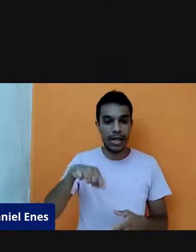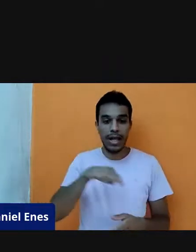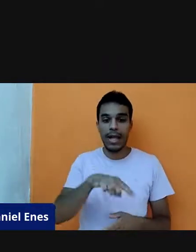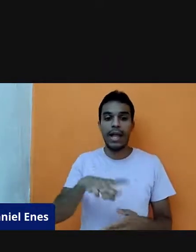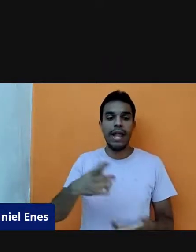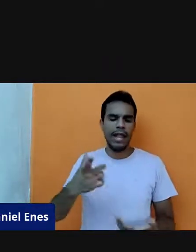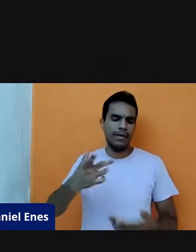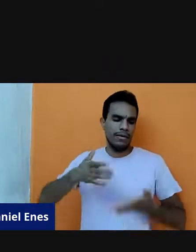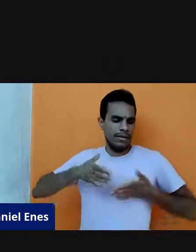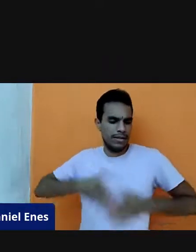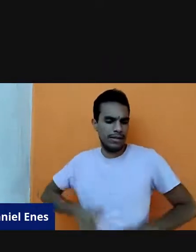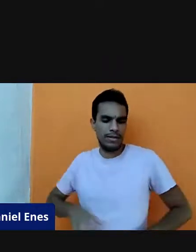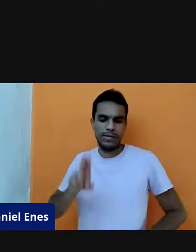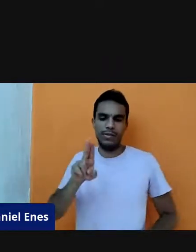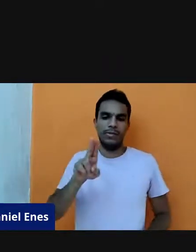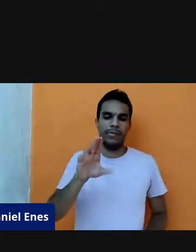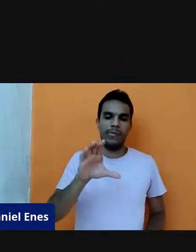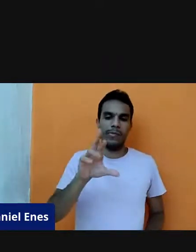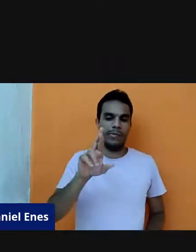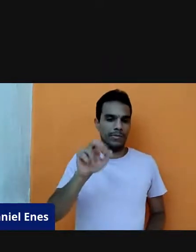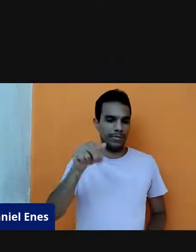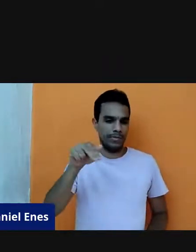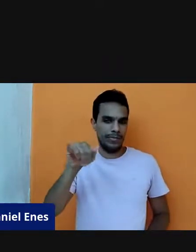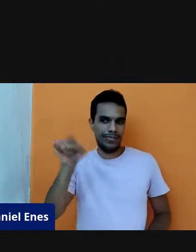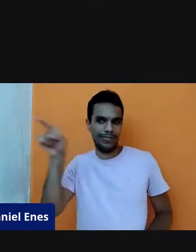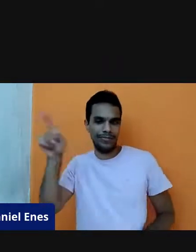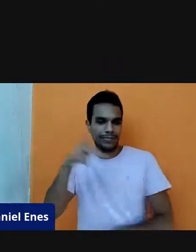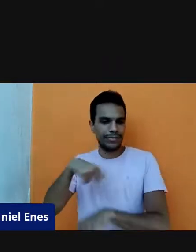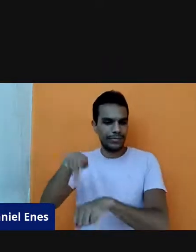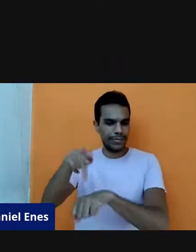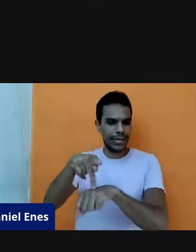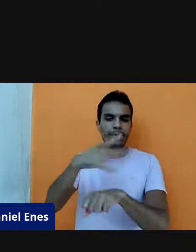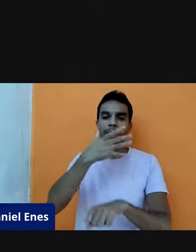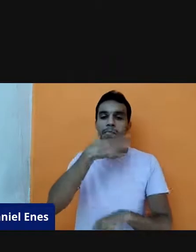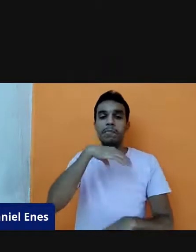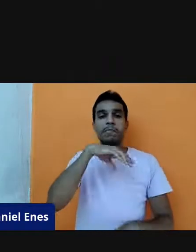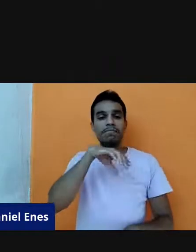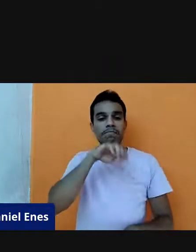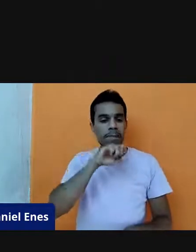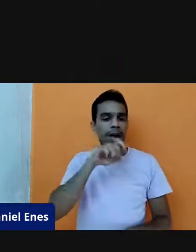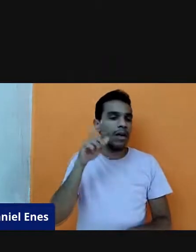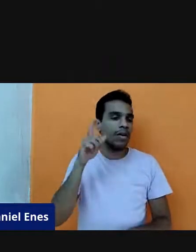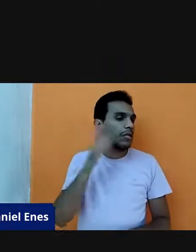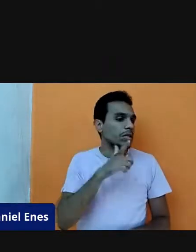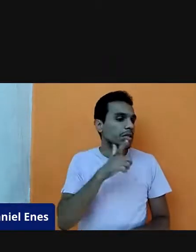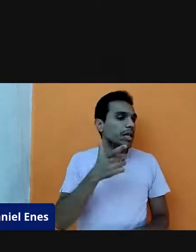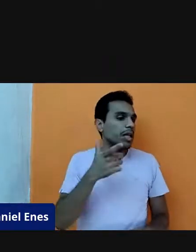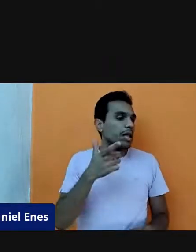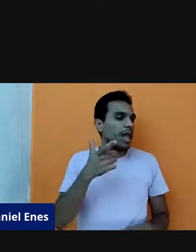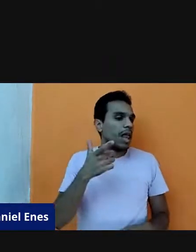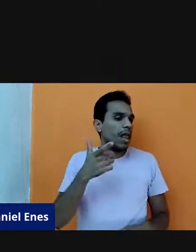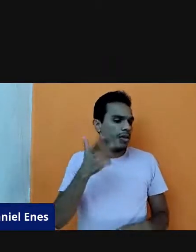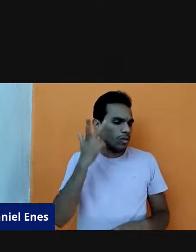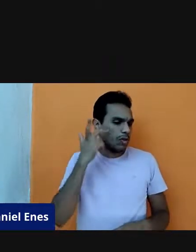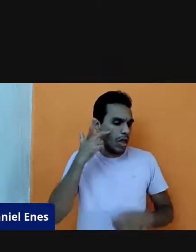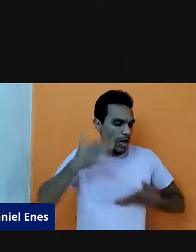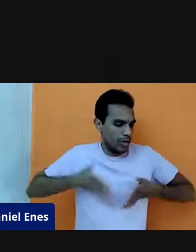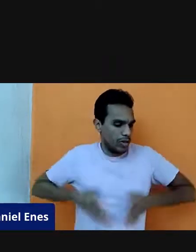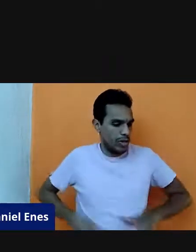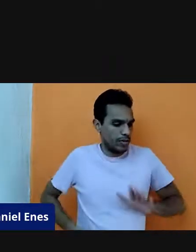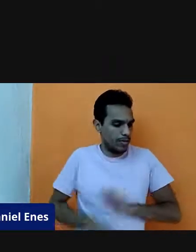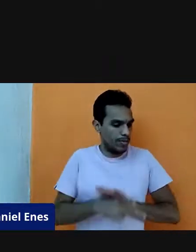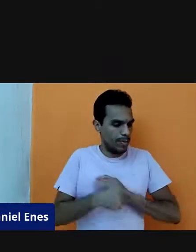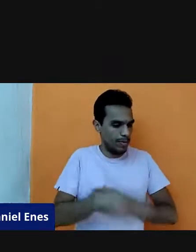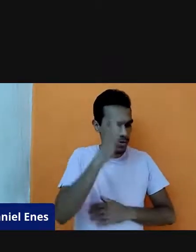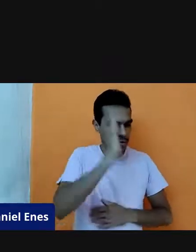o pai, ainda vivo, deu entrada na naturalização da família. Ela publica outras obras como